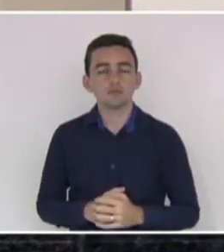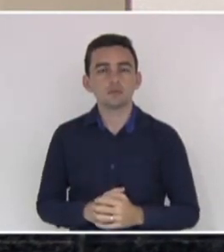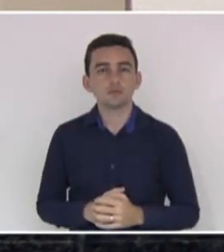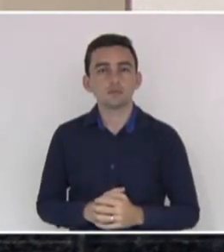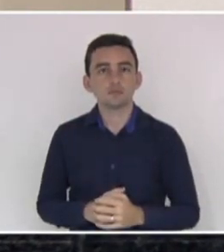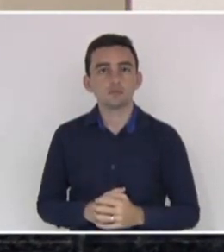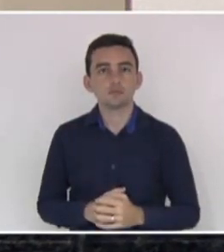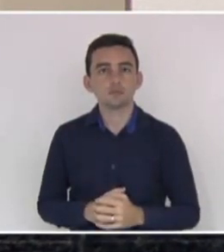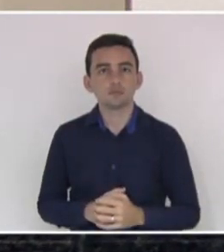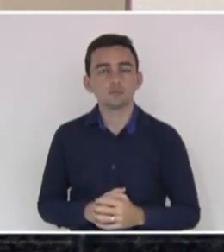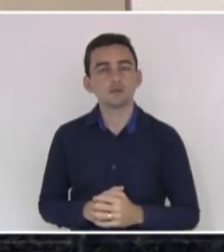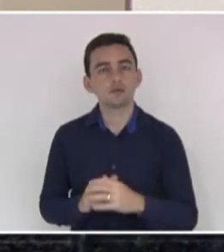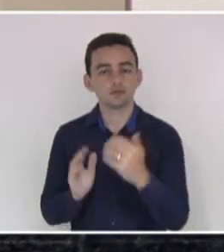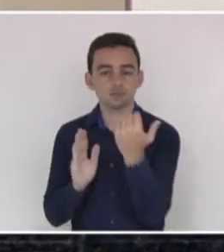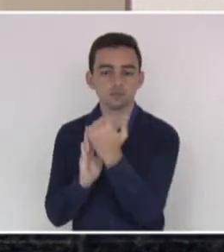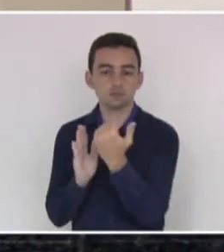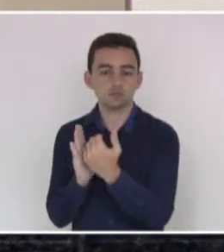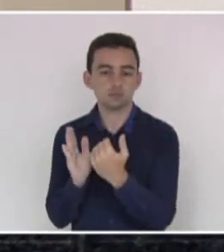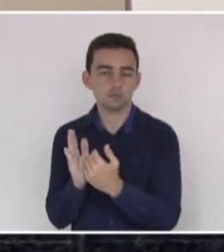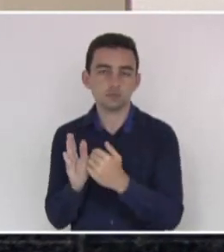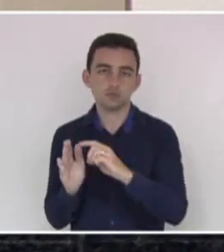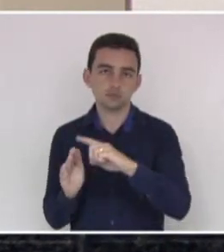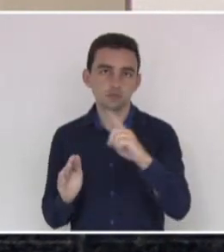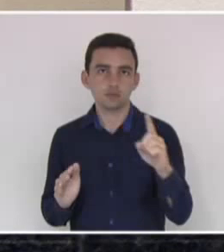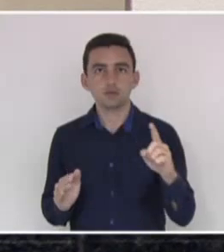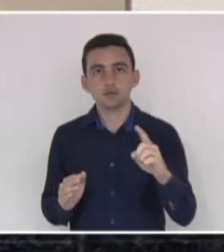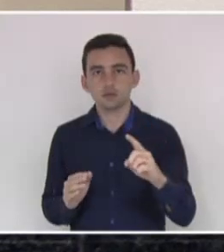Sendo que a ordem do dia é às 16 horas,